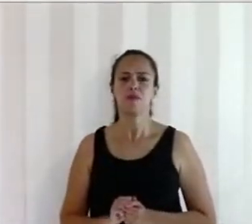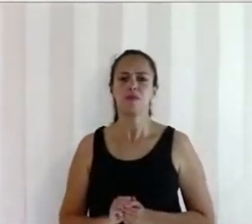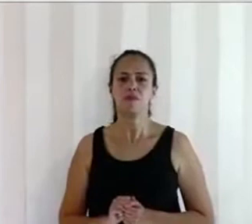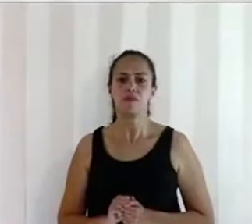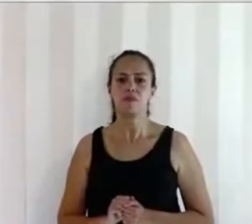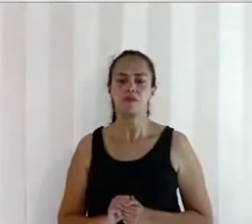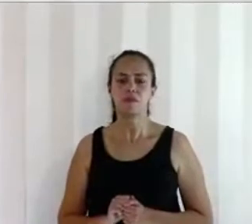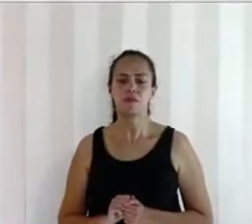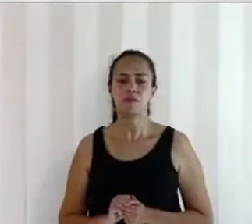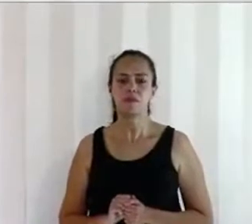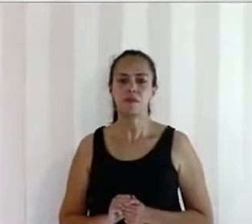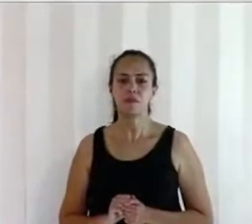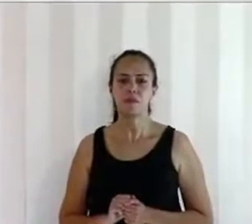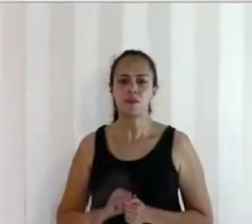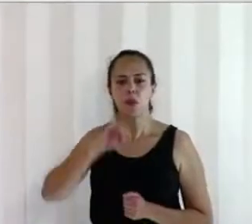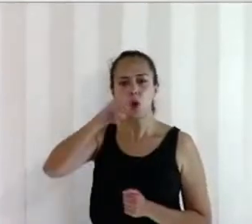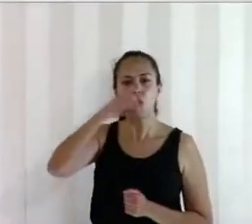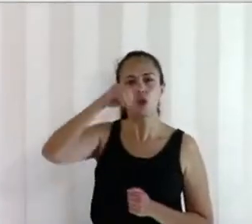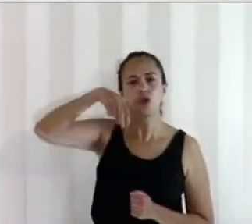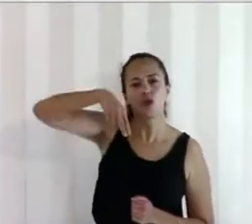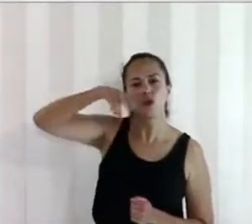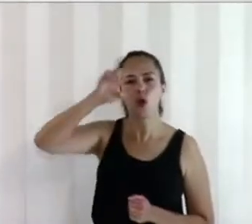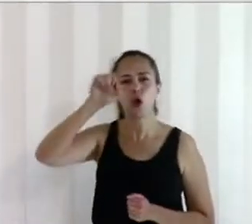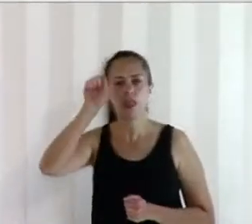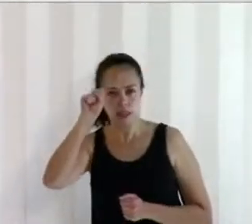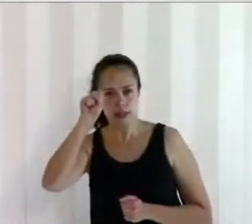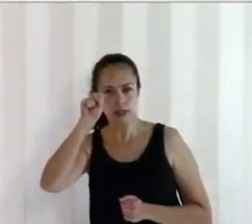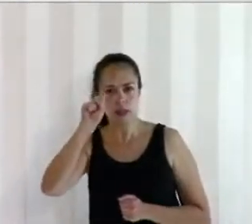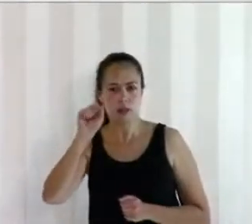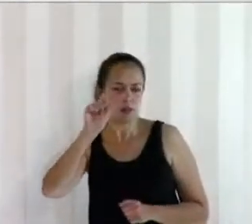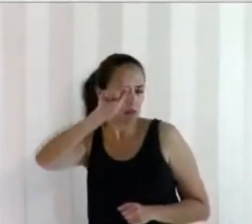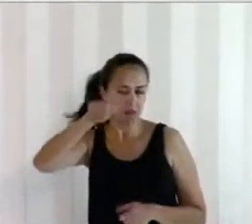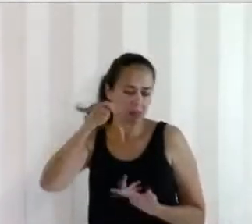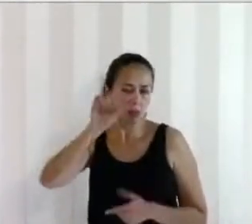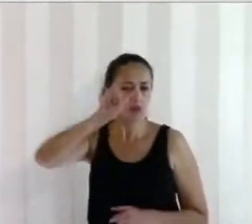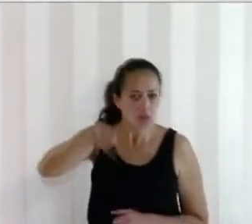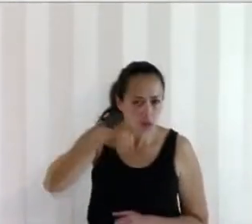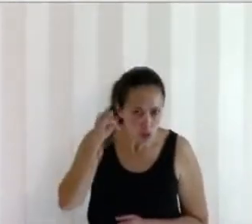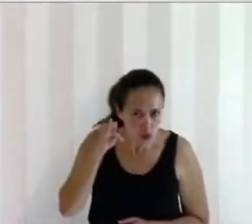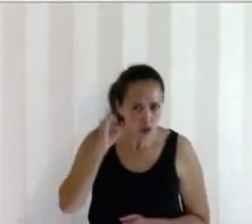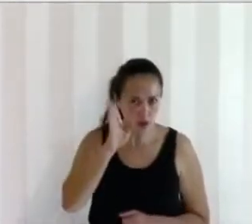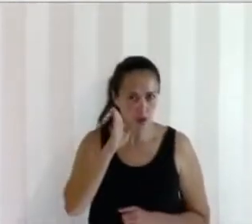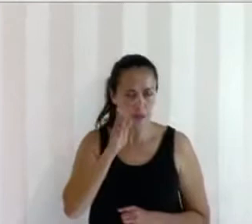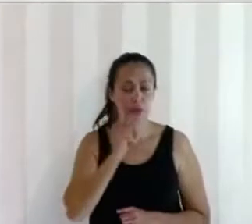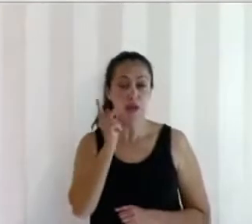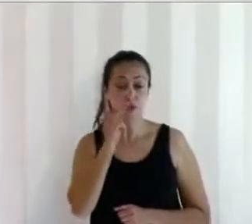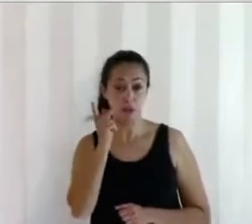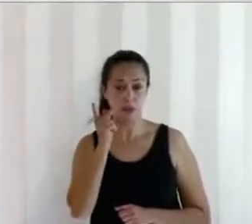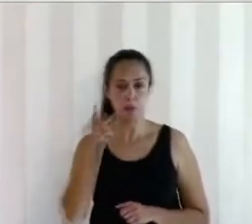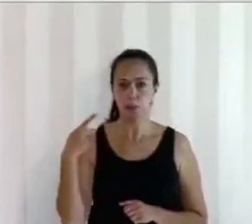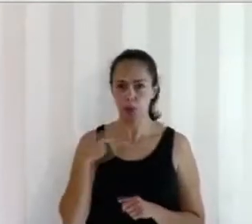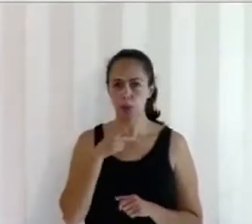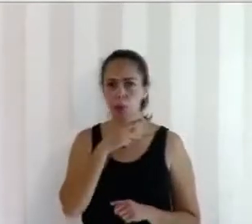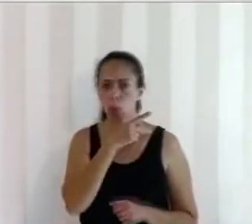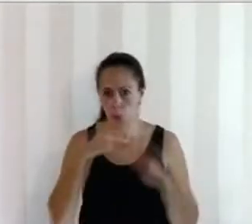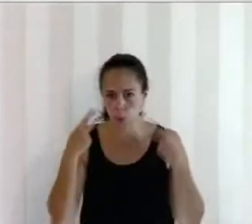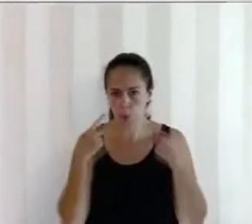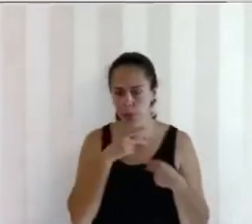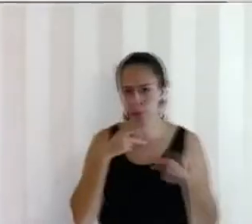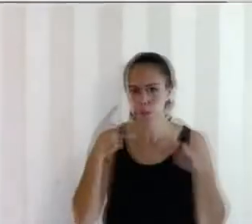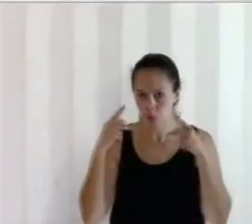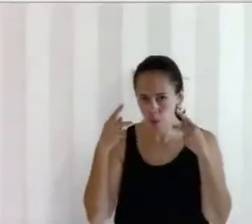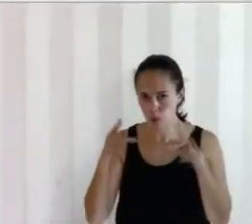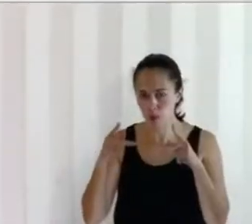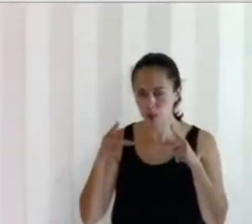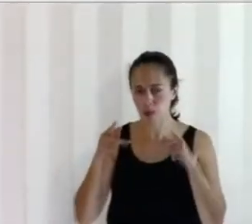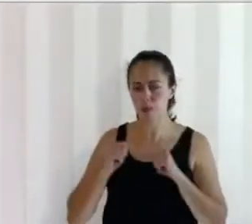com essa metodologia. Primeiro ele explicava o que não era alguma coisa, e depois ele explicava o que era. É assim